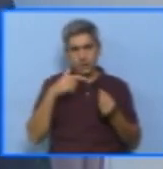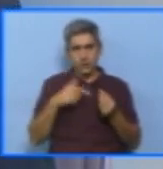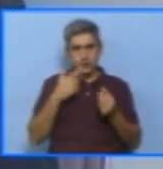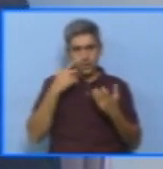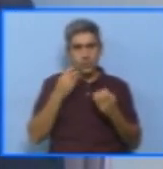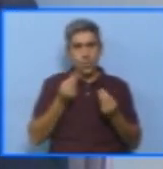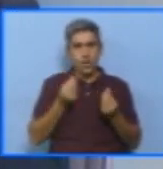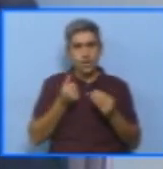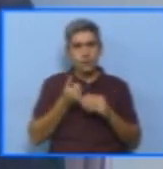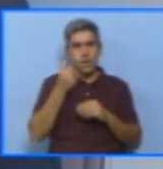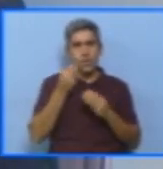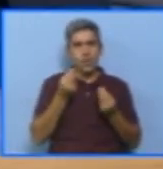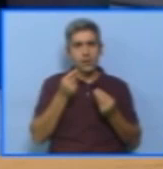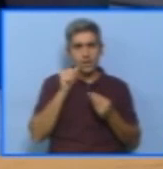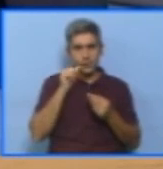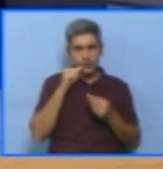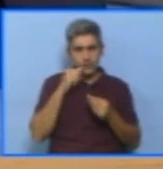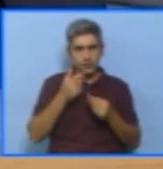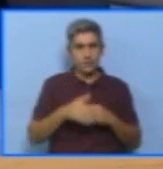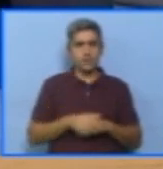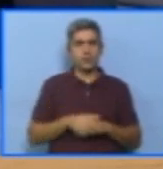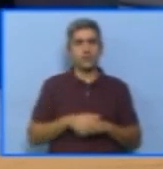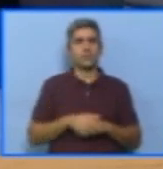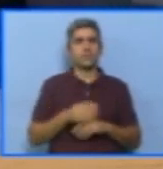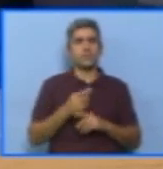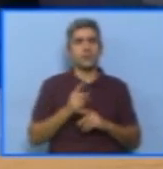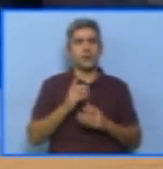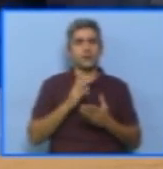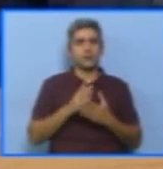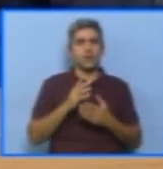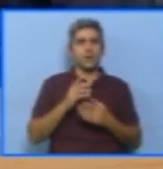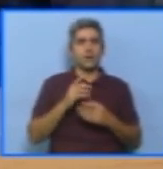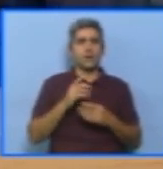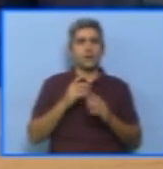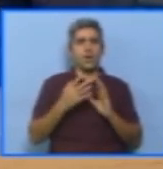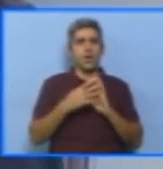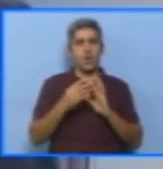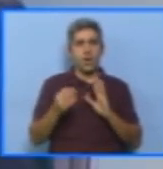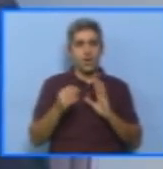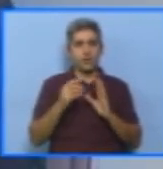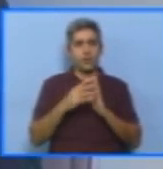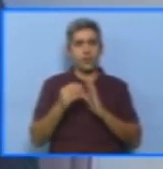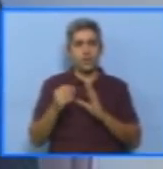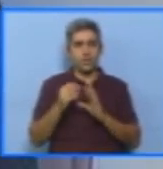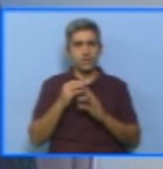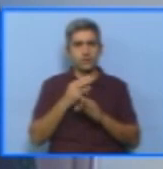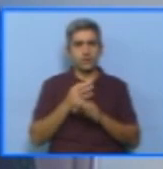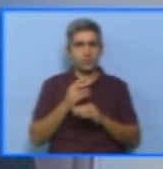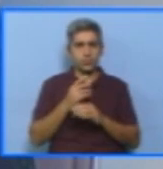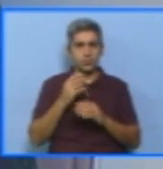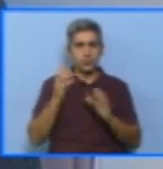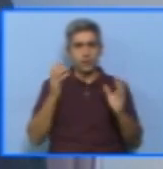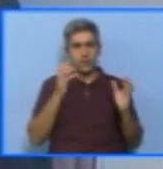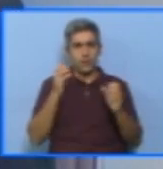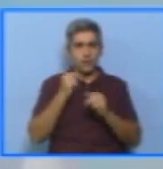cada vez melhor qualidade de vinho, porque já não é apenas aquela cópia artesanal e festeira dos cestos